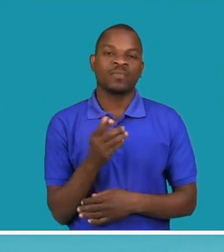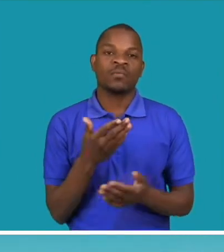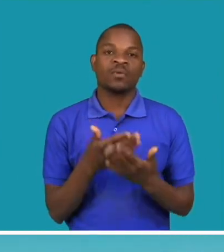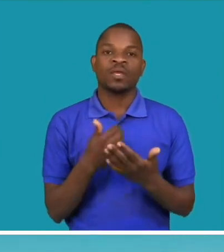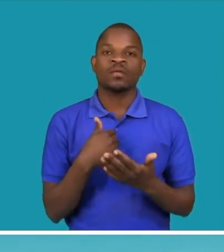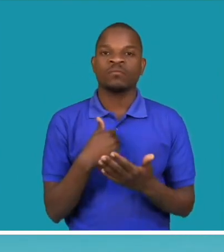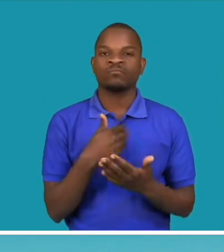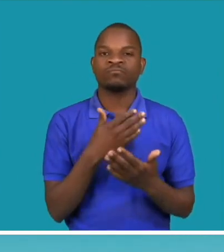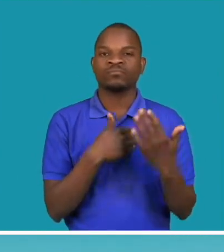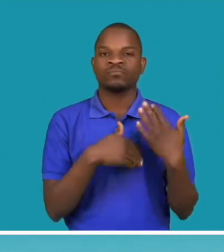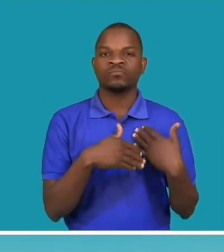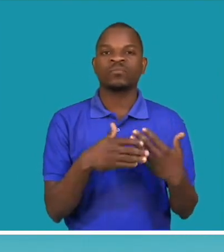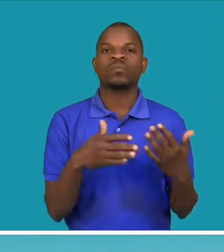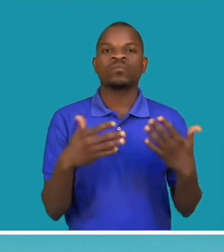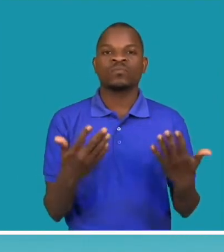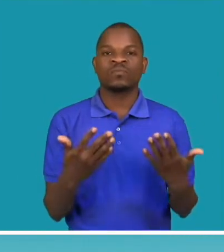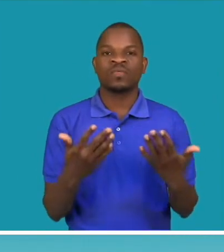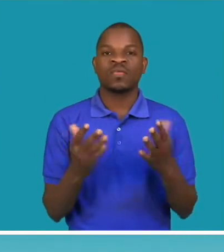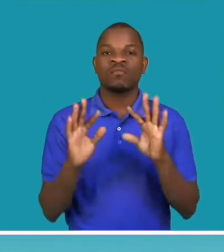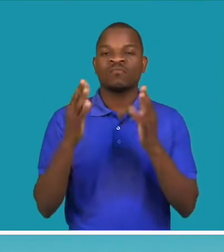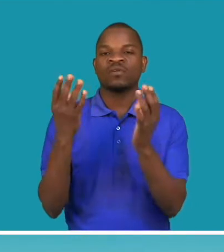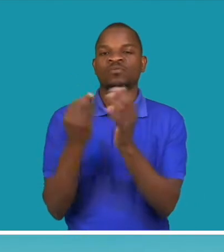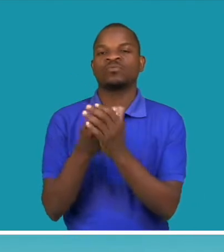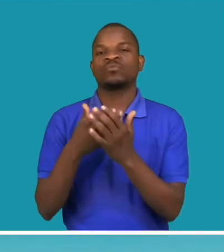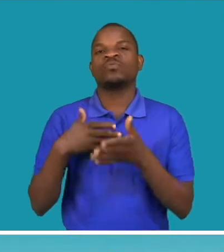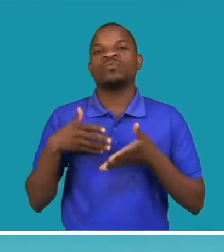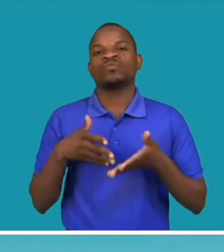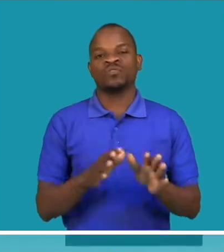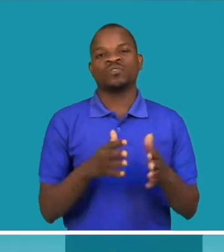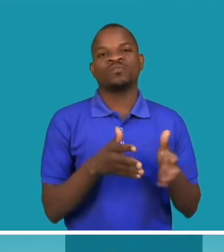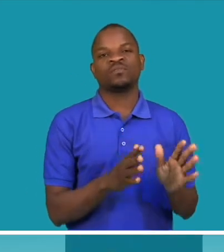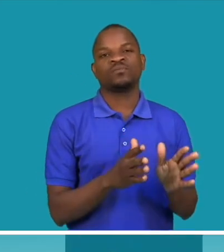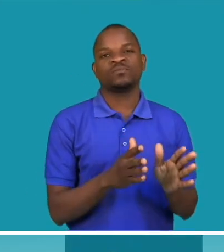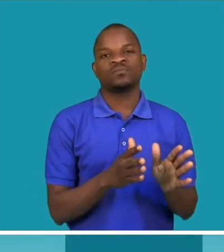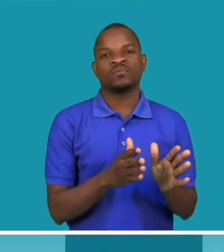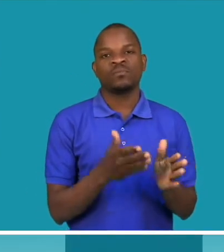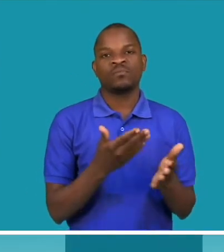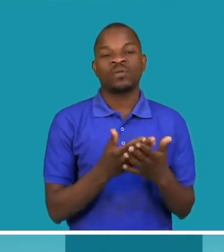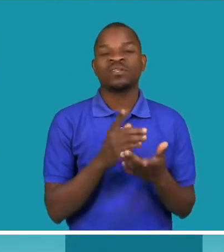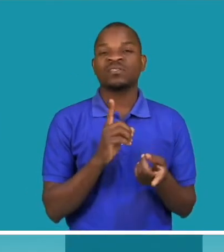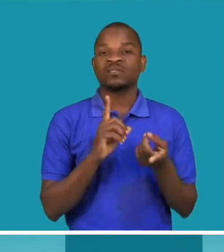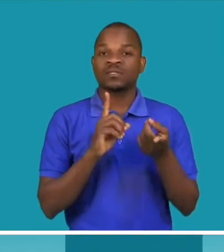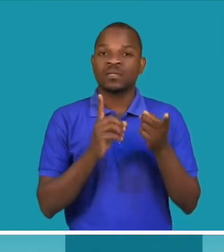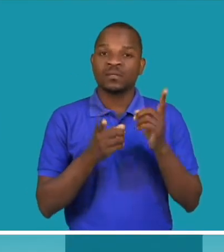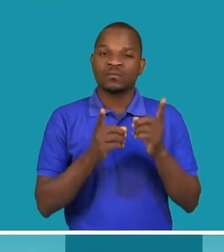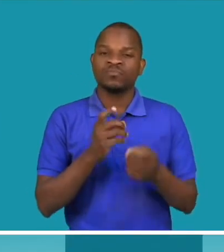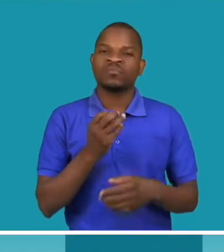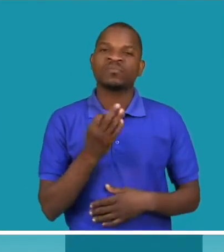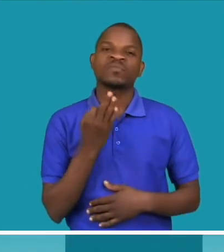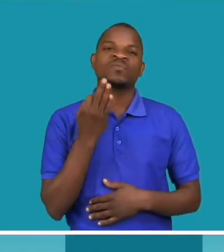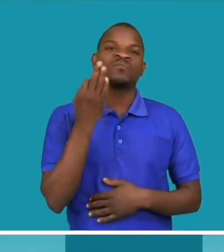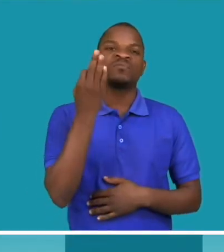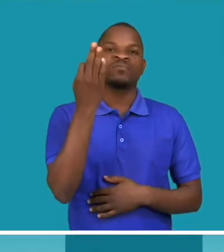ajuda. O que eu queria era viver perto dos meus filhos. Para que se um